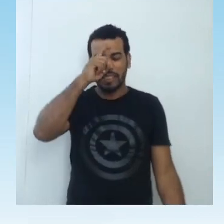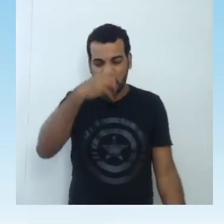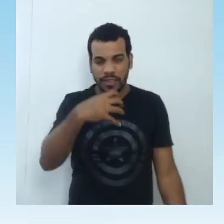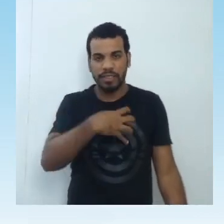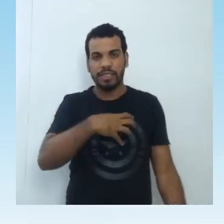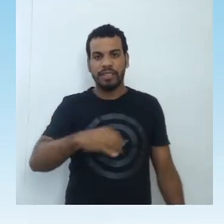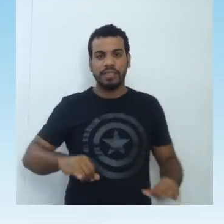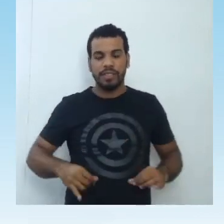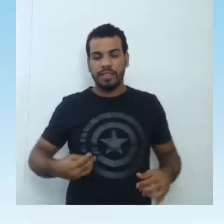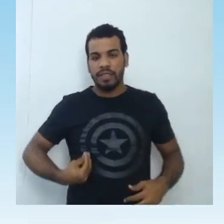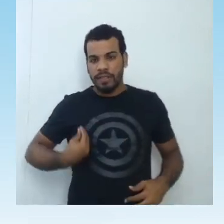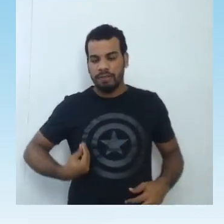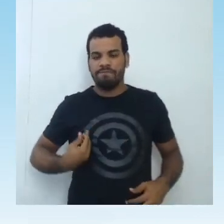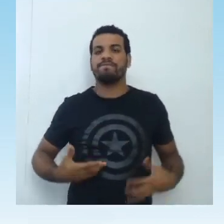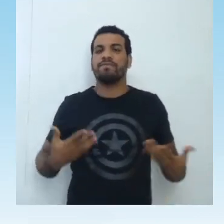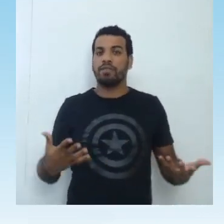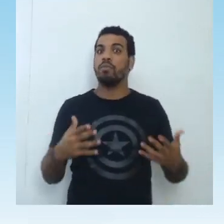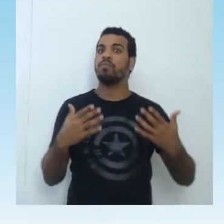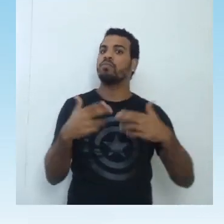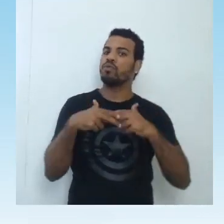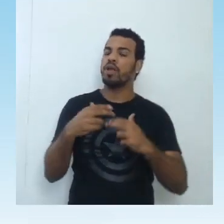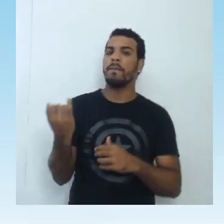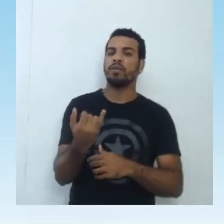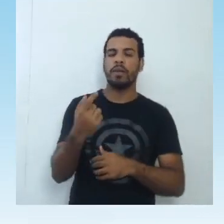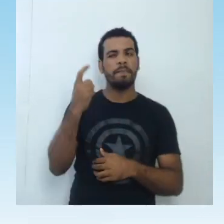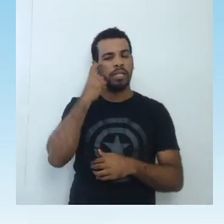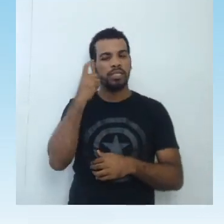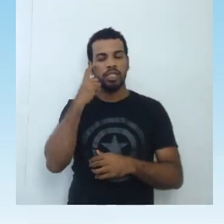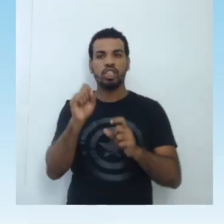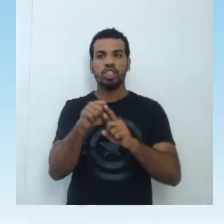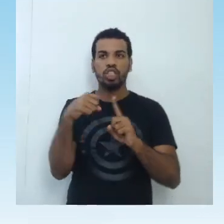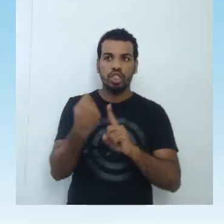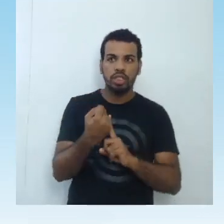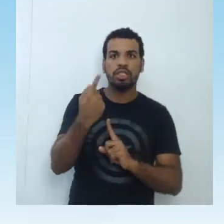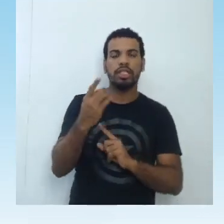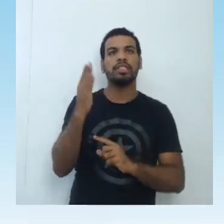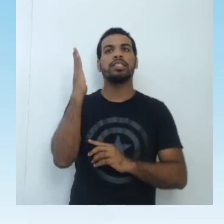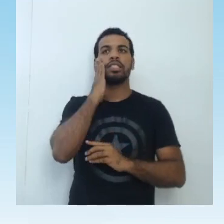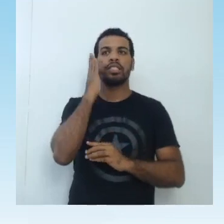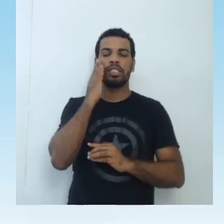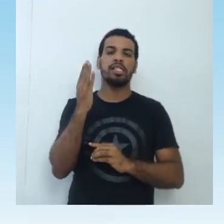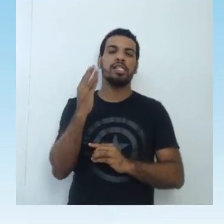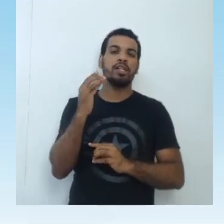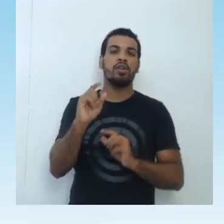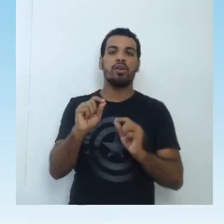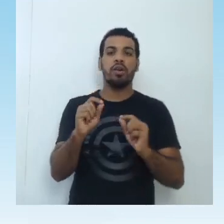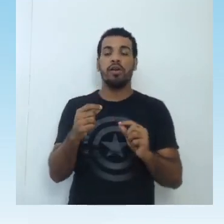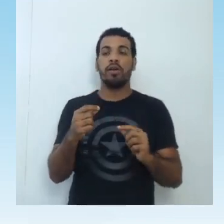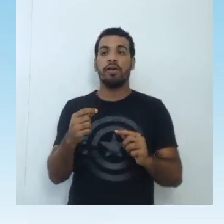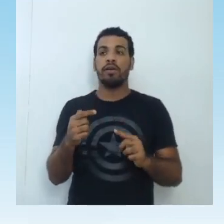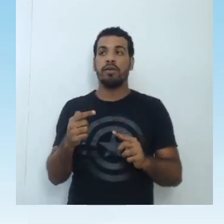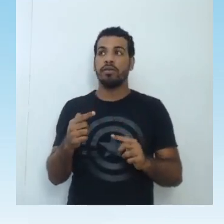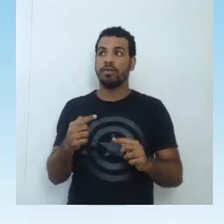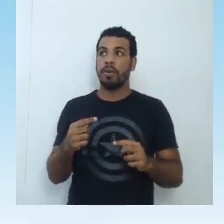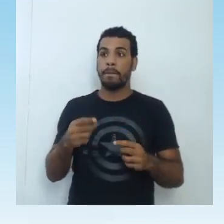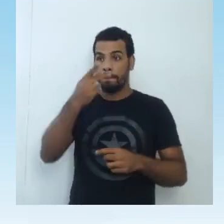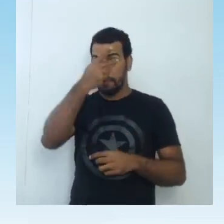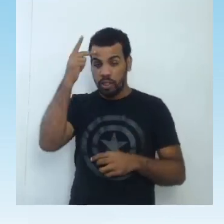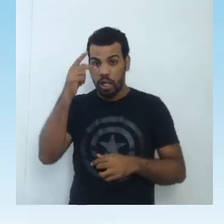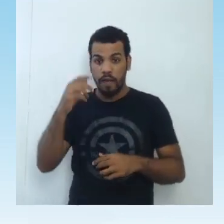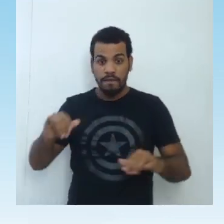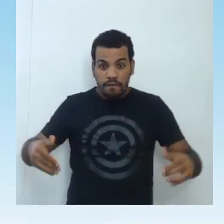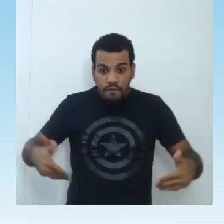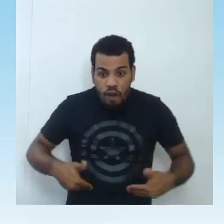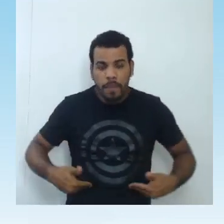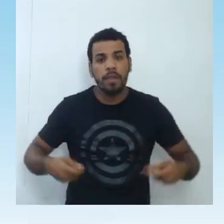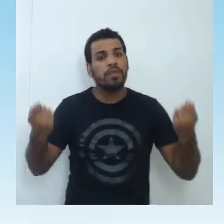isso que é muito importante a gente pensar no modo de produção socialista para a gente entender que não precisa mais ter pessoas passando